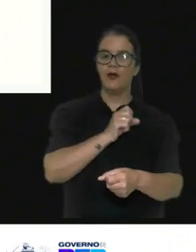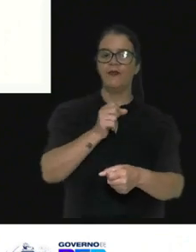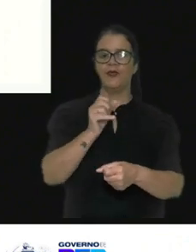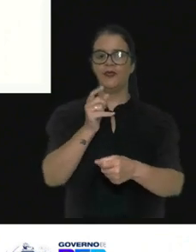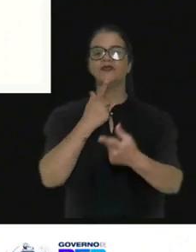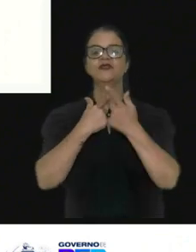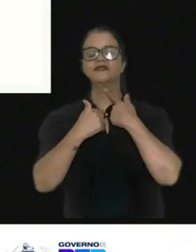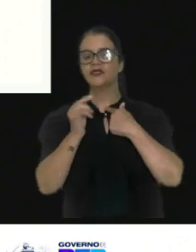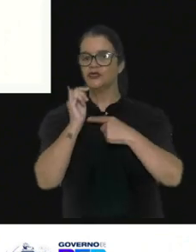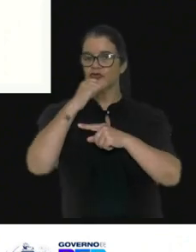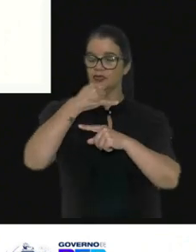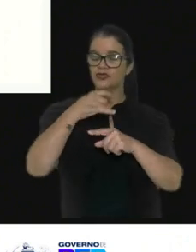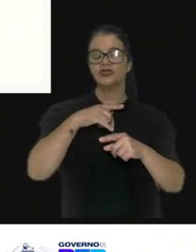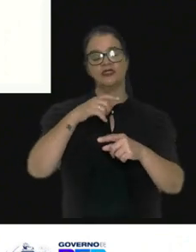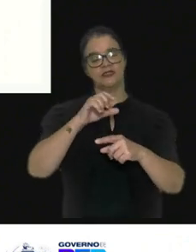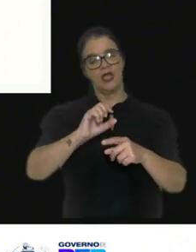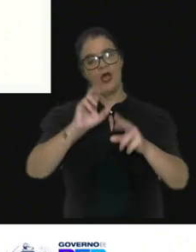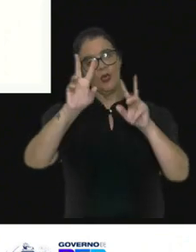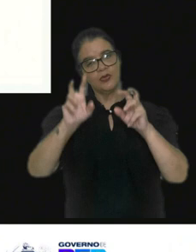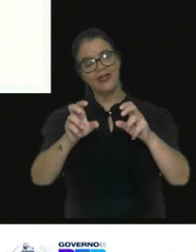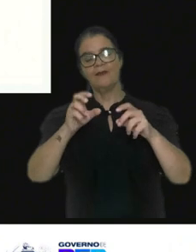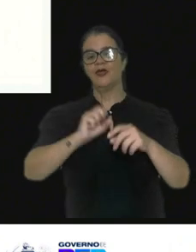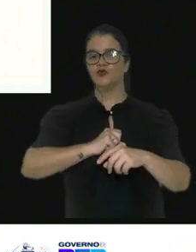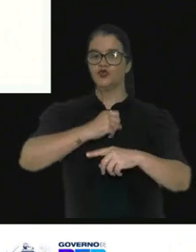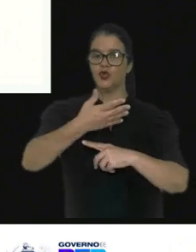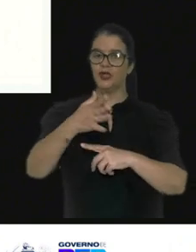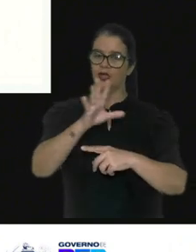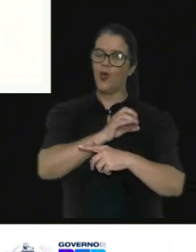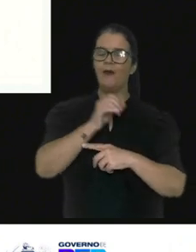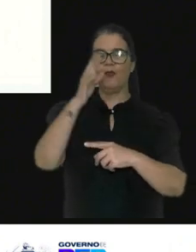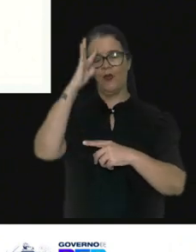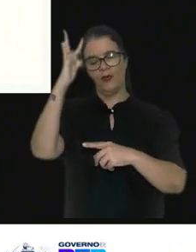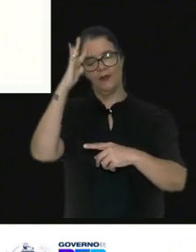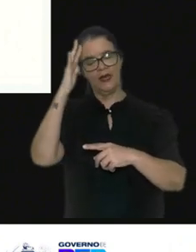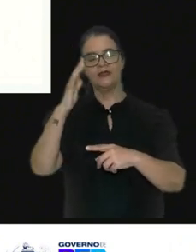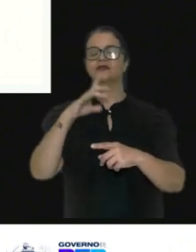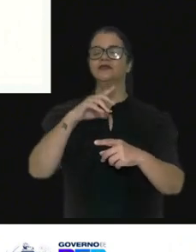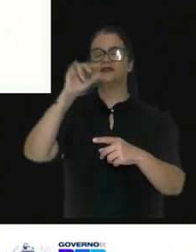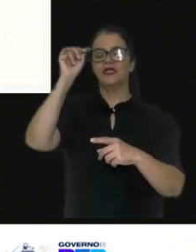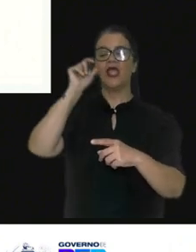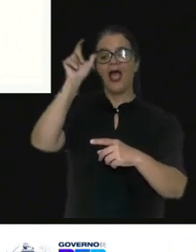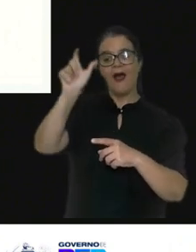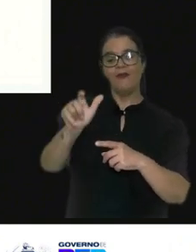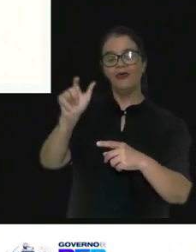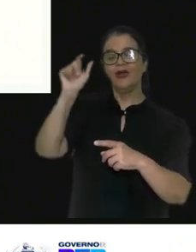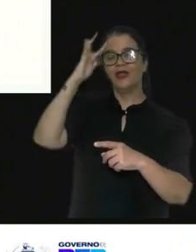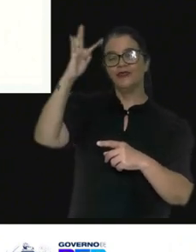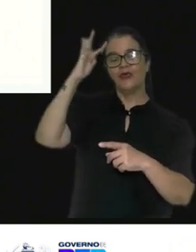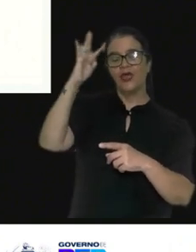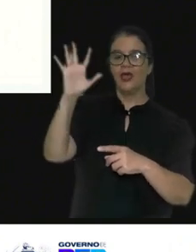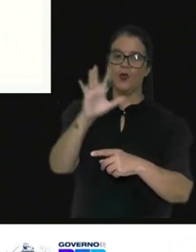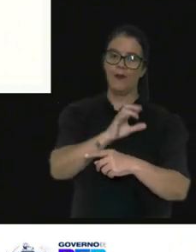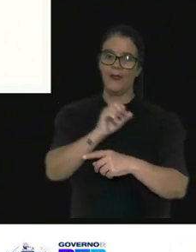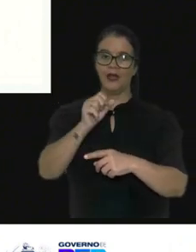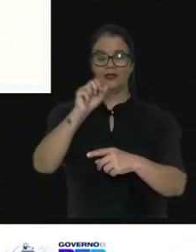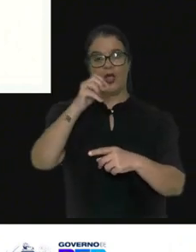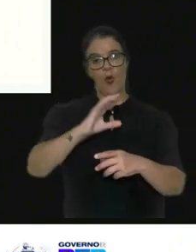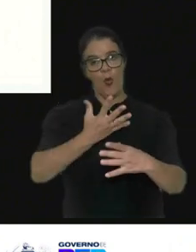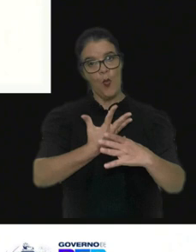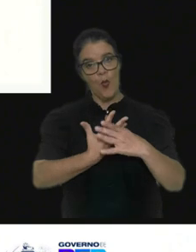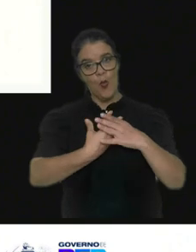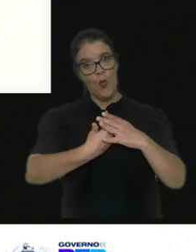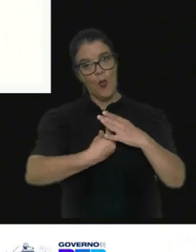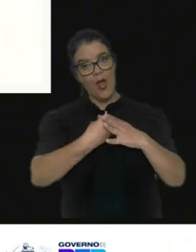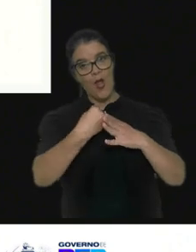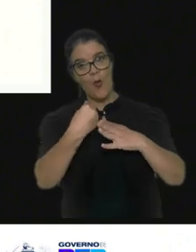O tema do soneto é o amor platôno e a idealização da mulher amada. O eu lírico descreve a mulher amada como